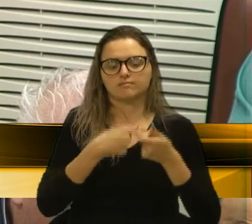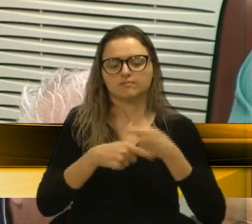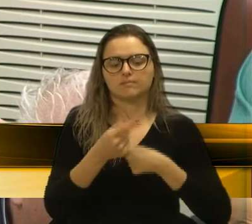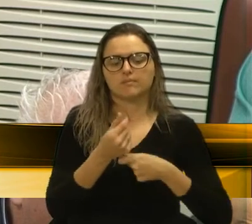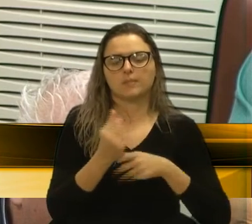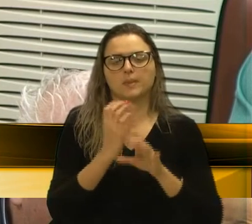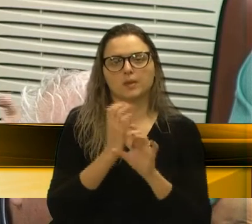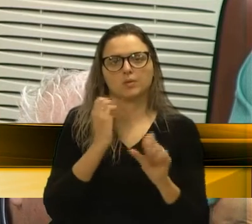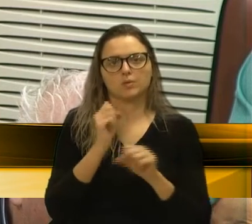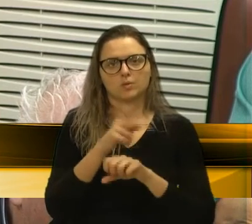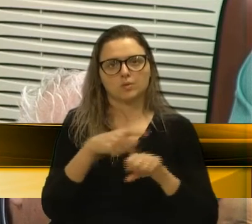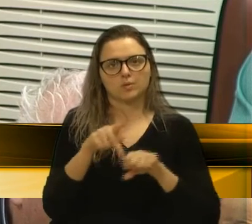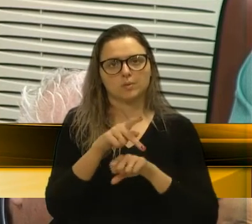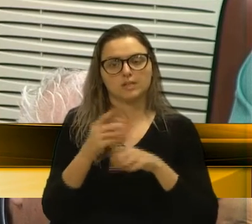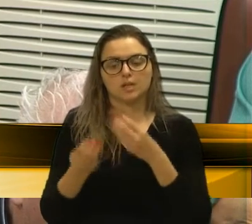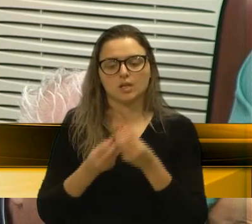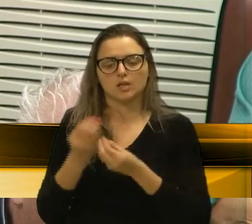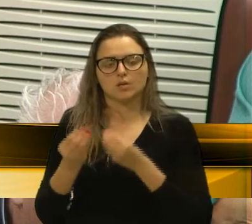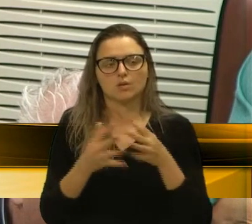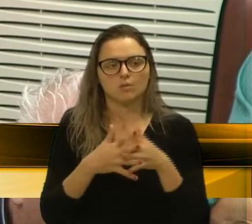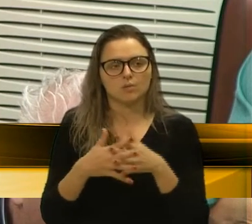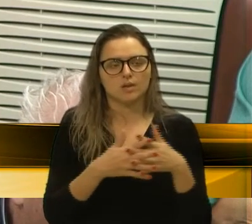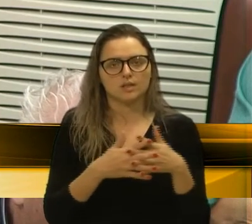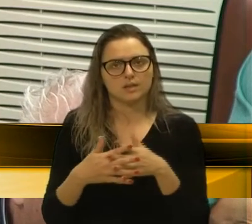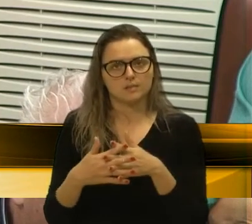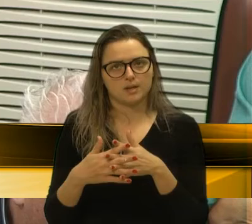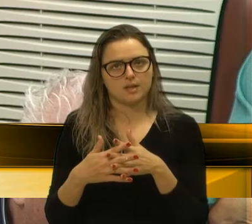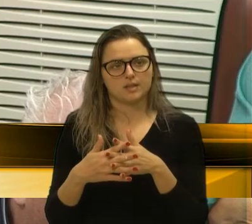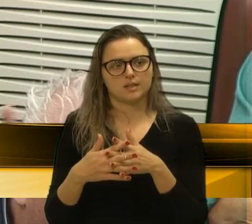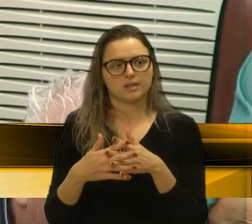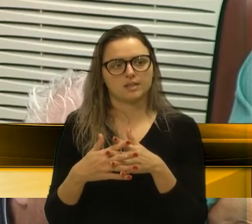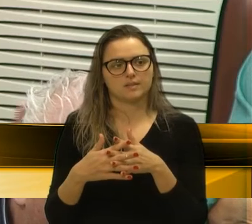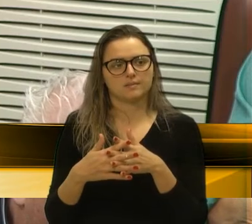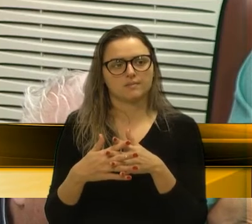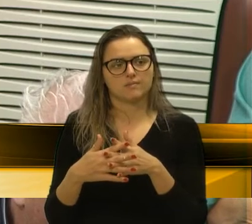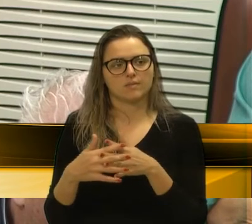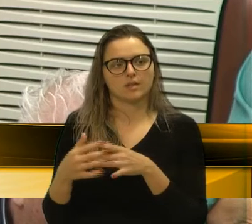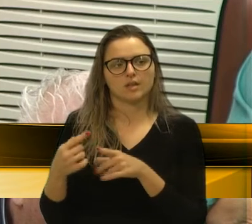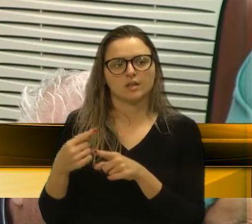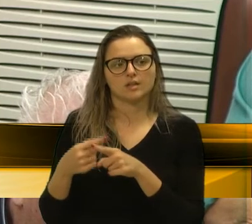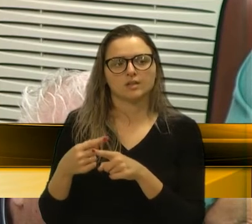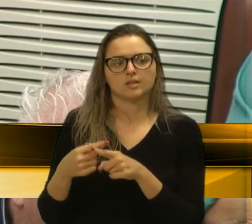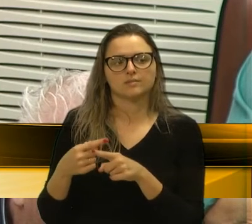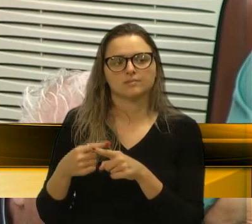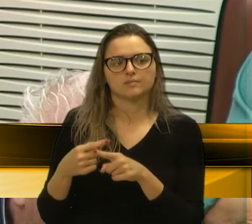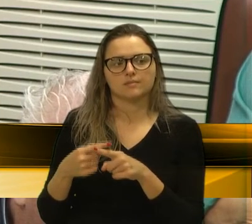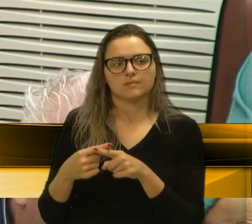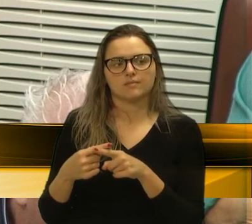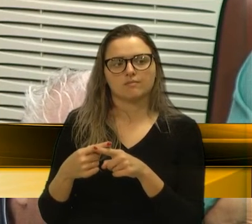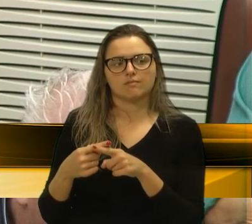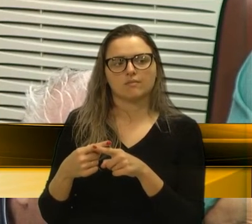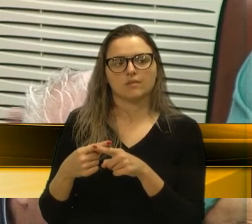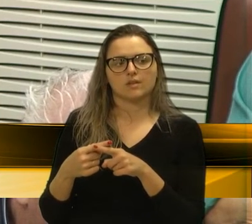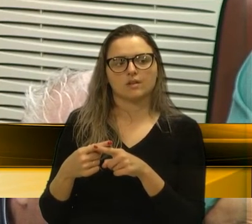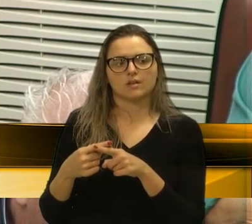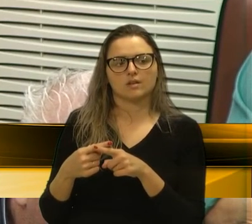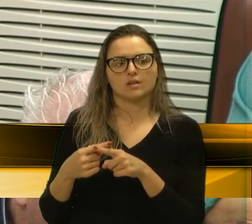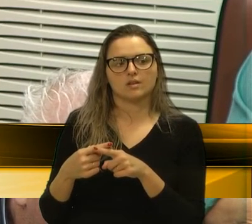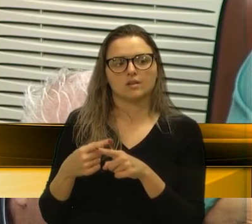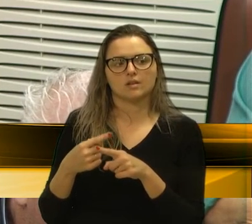o quanto isso atrapalha e interfere essas declarações. Porque aí todo mundo vive um sistema de instabilidade, não sabe de que forma